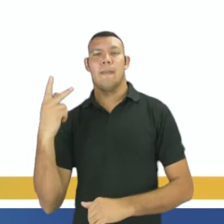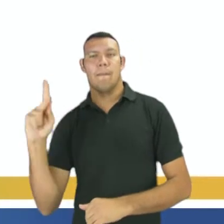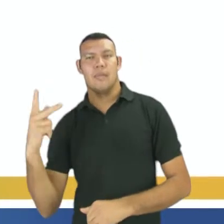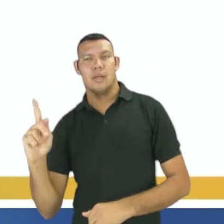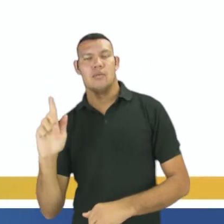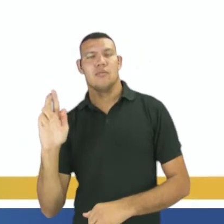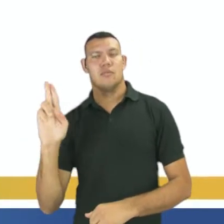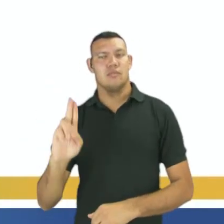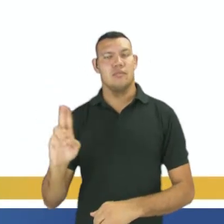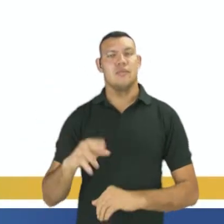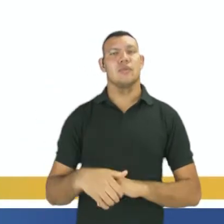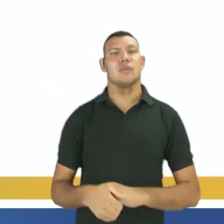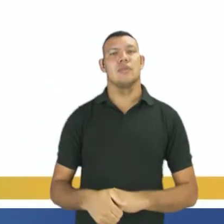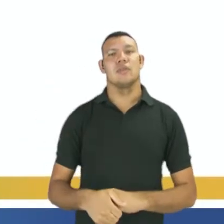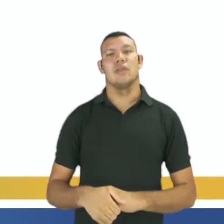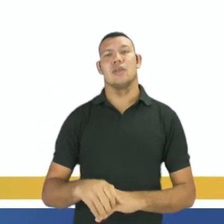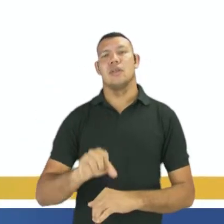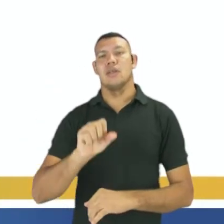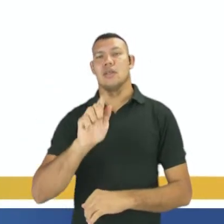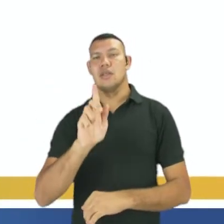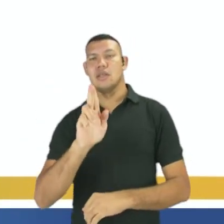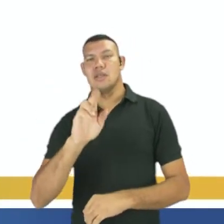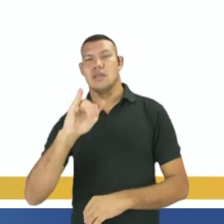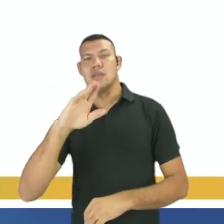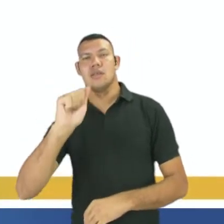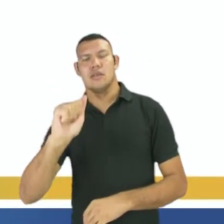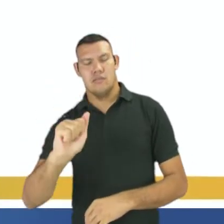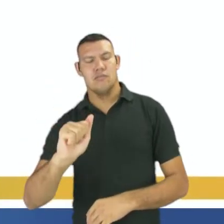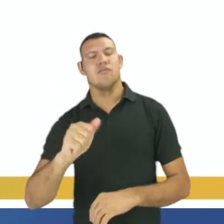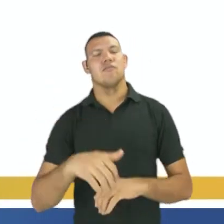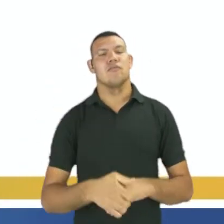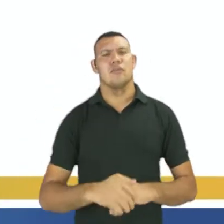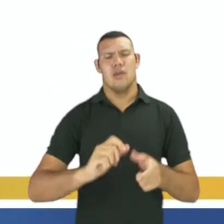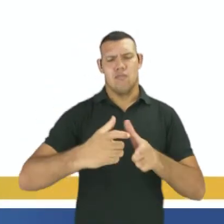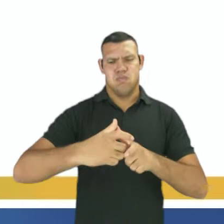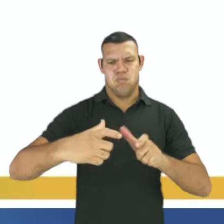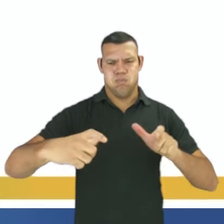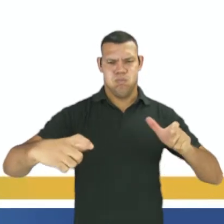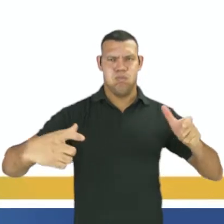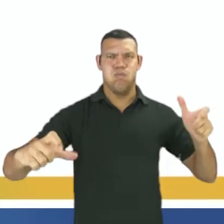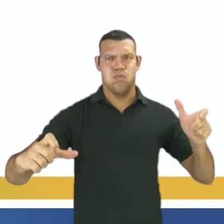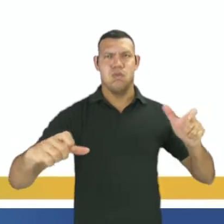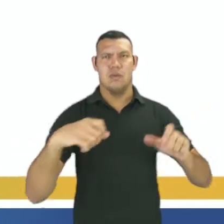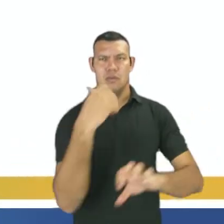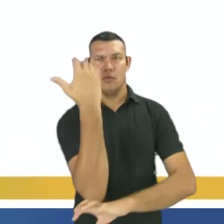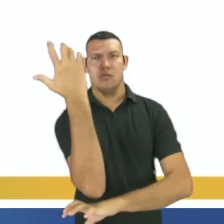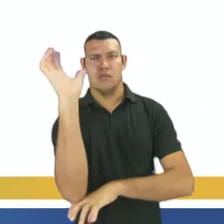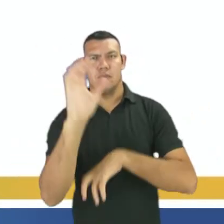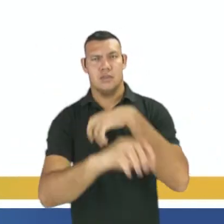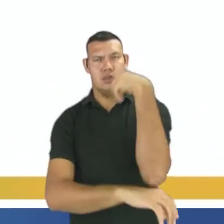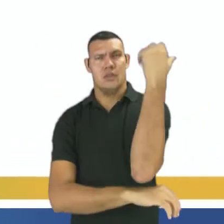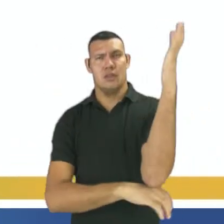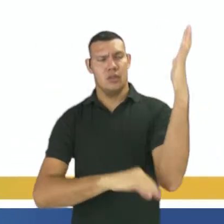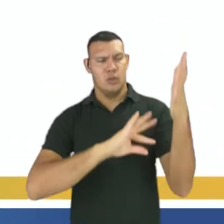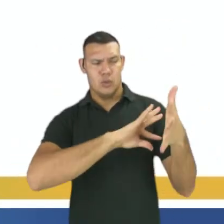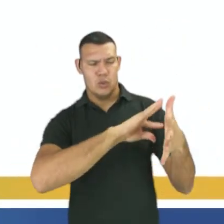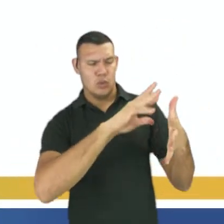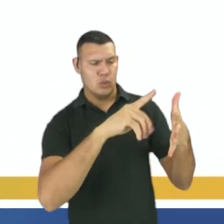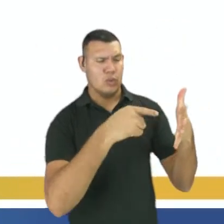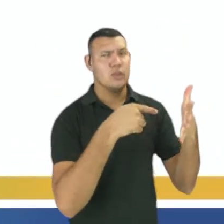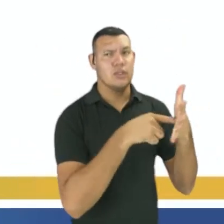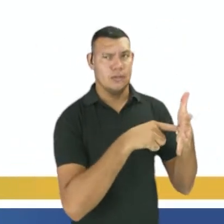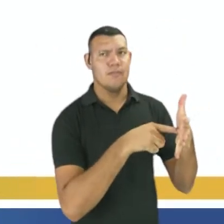Francesa e Suriname sendo também a maior floresta tropical do mundo né então a Floresta Amazônica é a maior floresta tropical do mundo